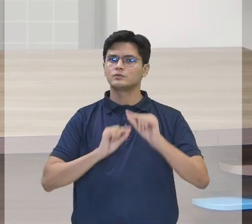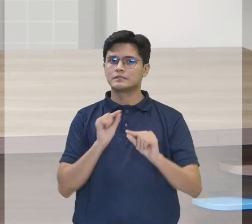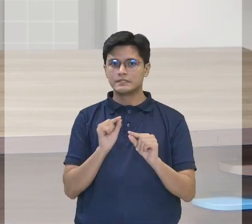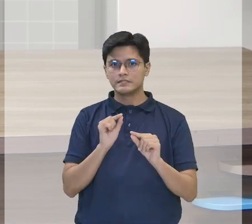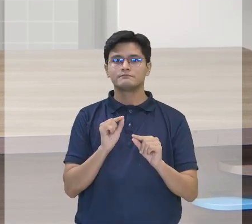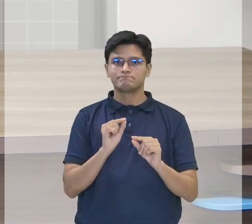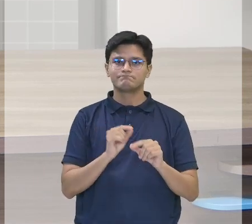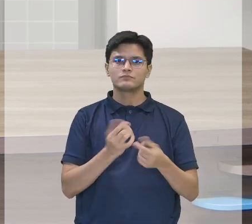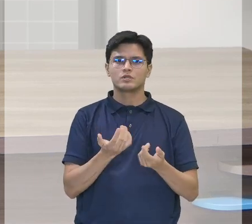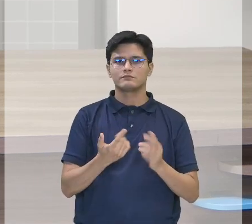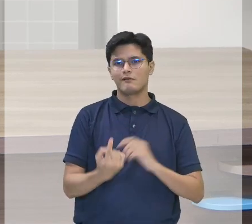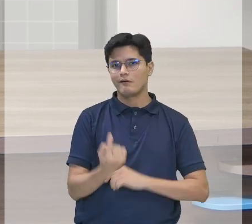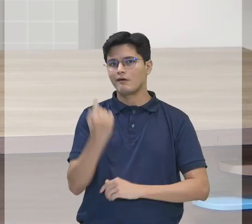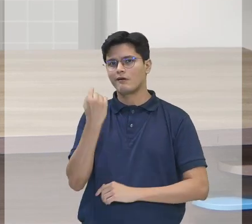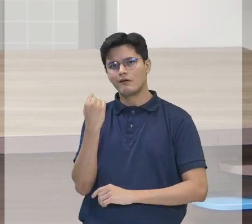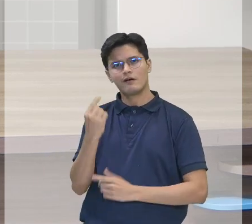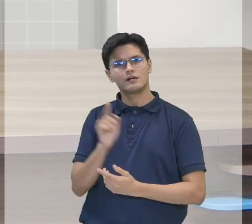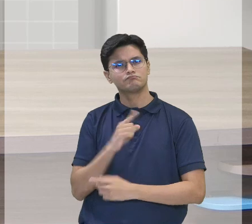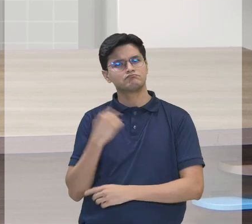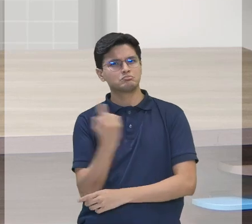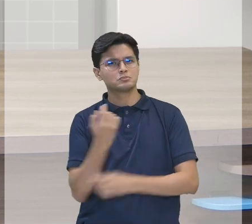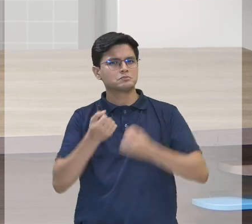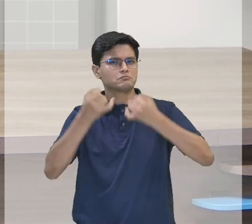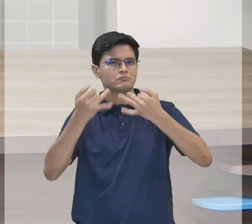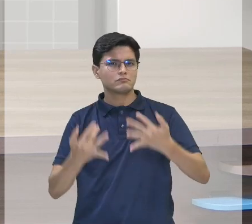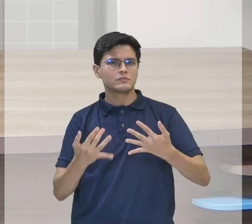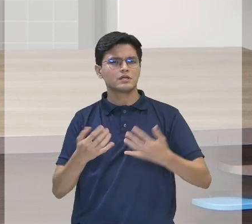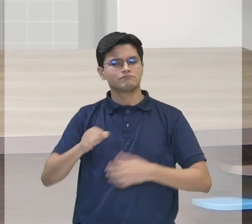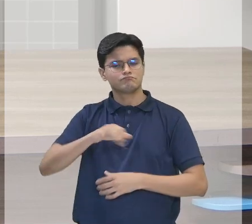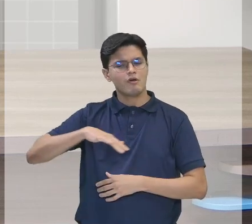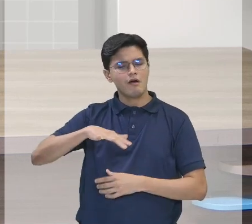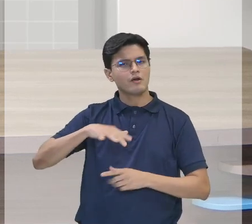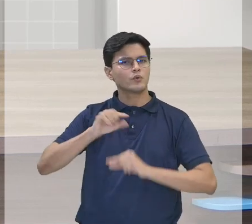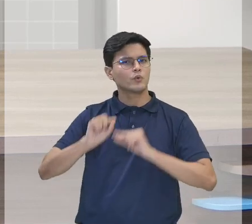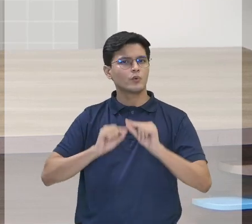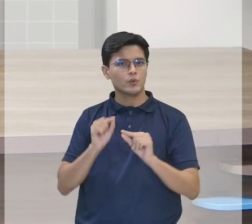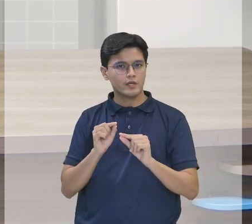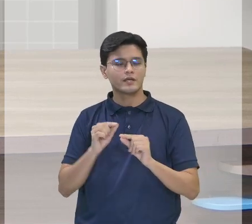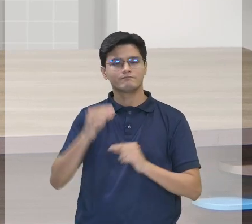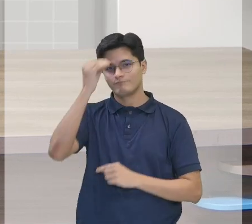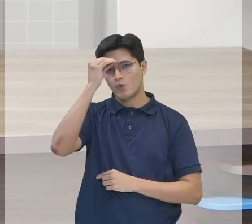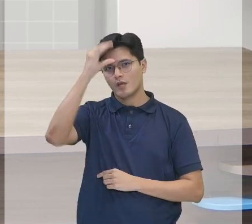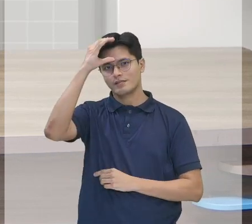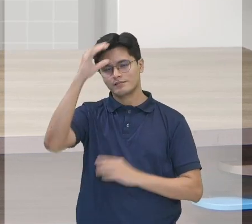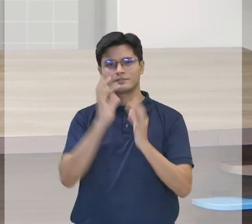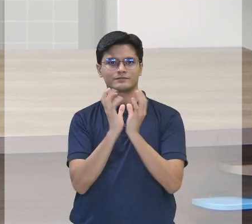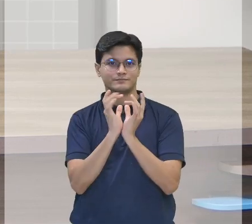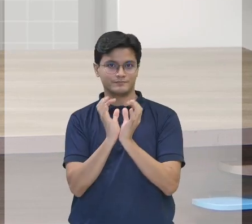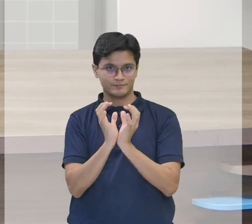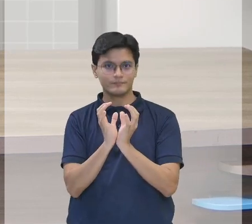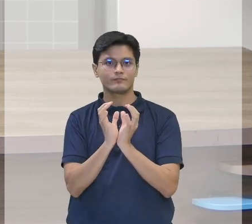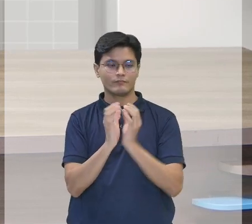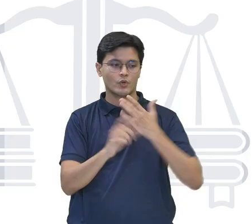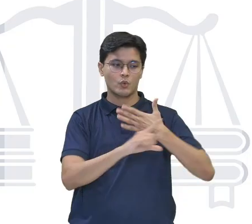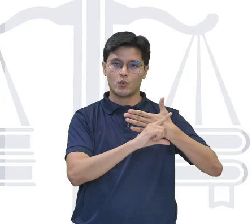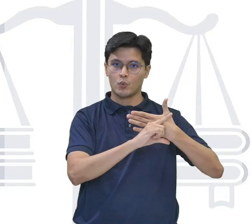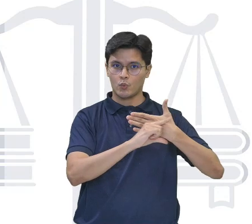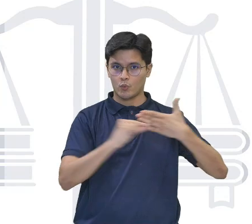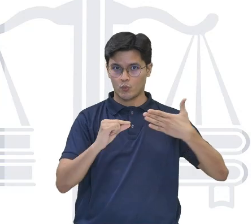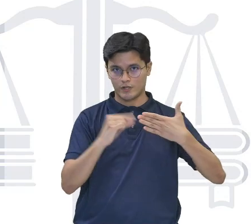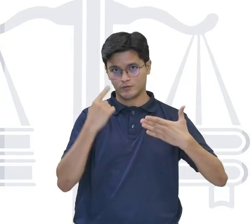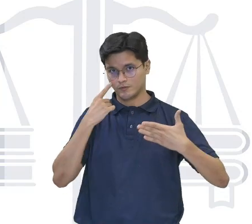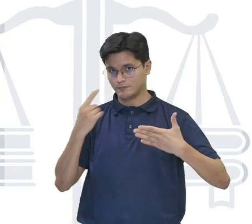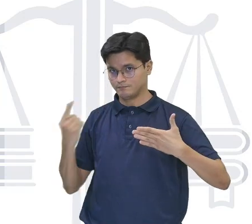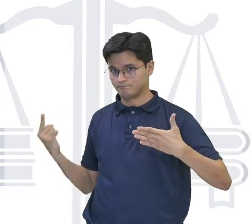estratégias que a gente falou lá no início, aquelas áreas, perdão, o conhecimento metacognitivo, de acordo com esse autor que eu estou trazendo para vocês,